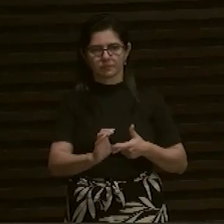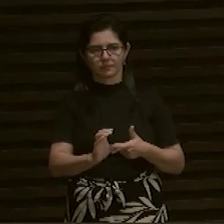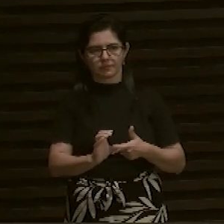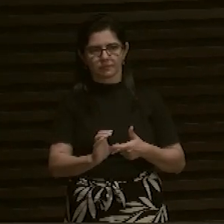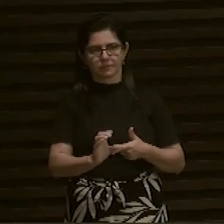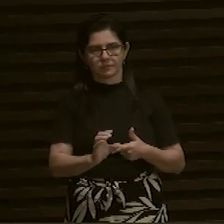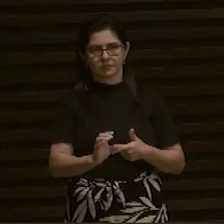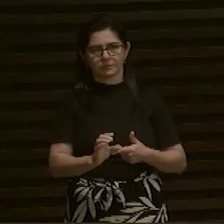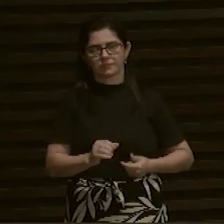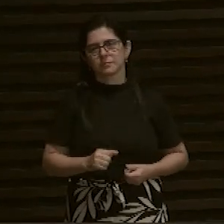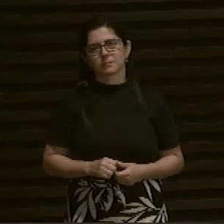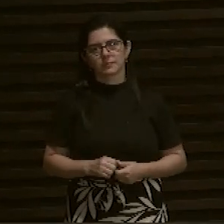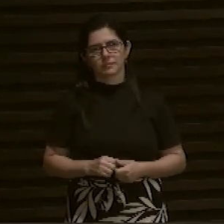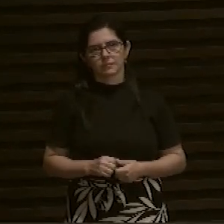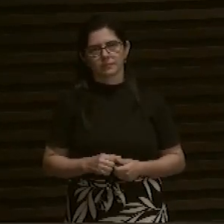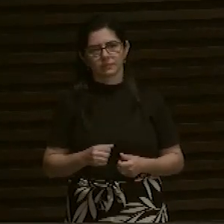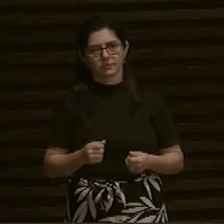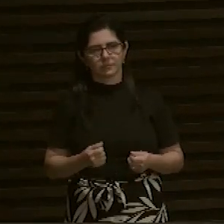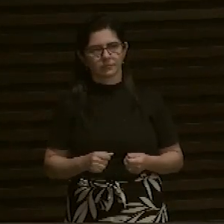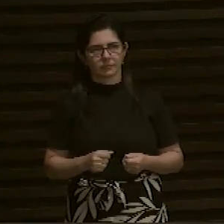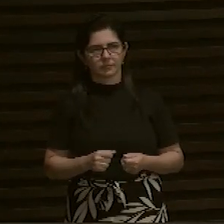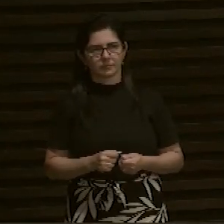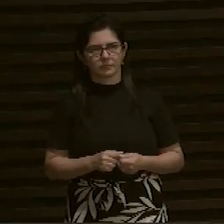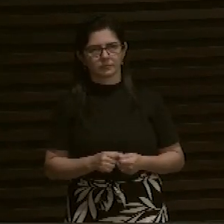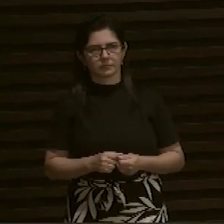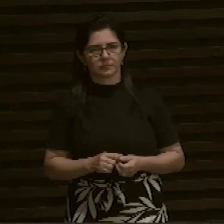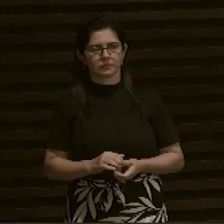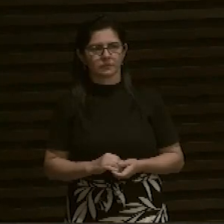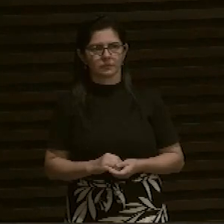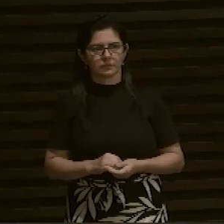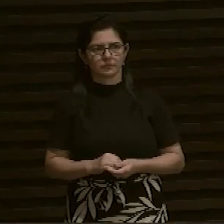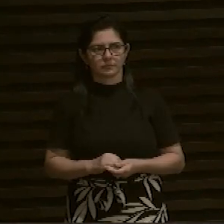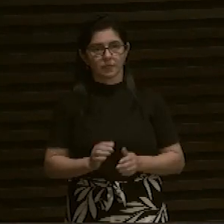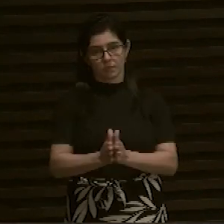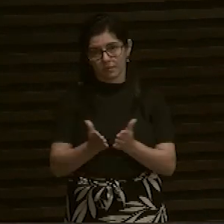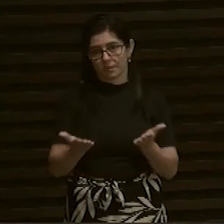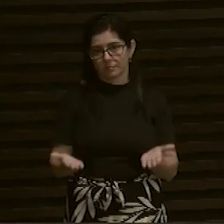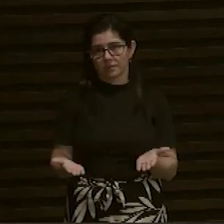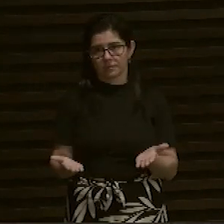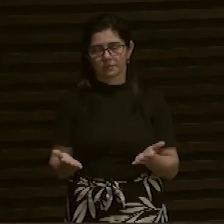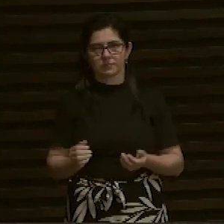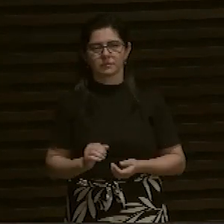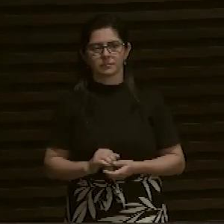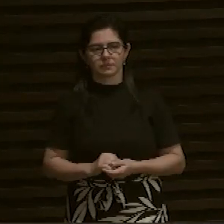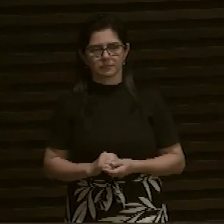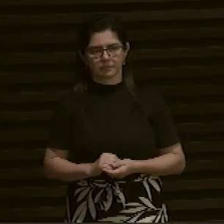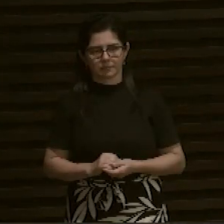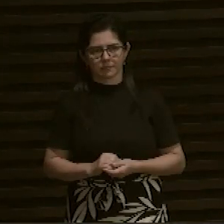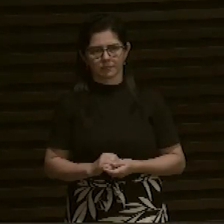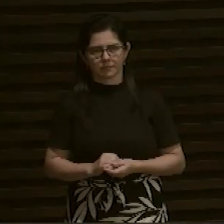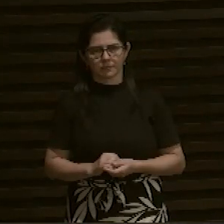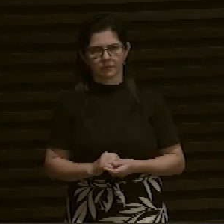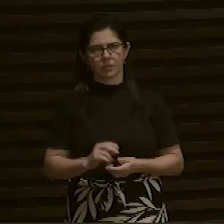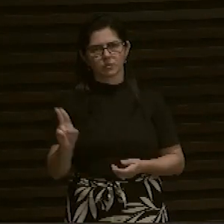boletim de forma corrida, então vocês vão pedir que vocês abram as Bíblias de vocês. Hoje nós vamos usar